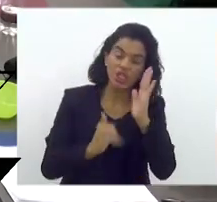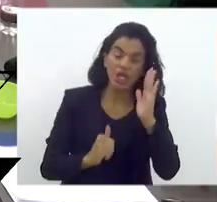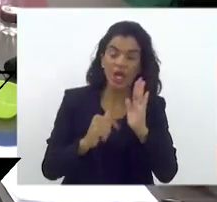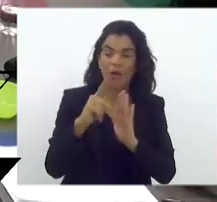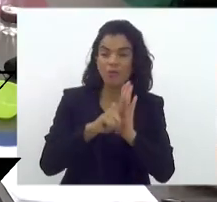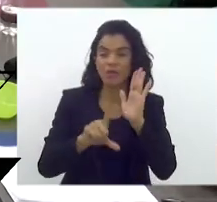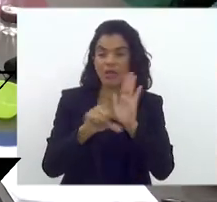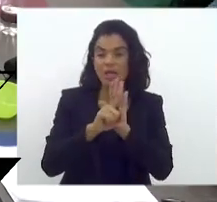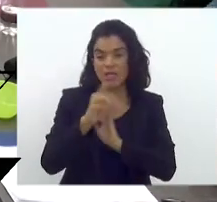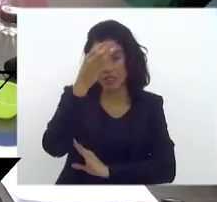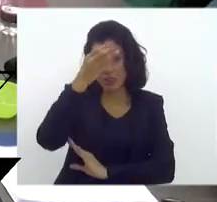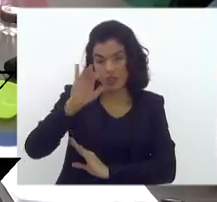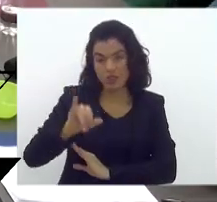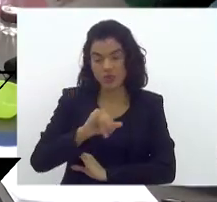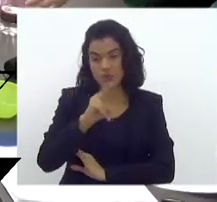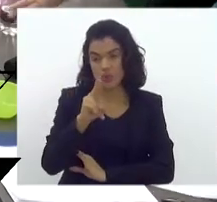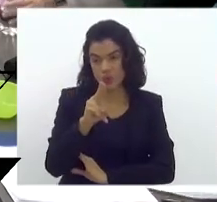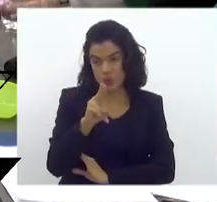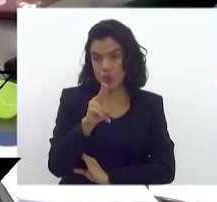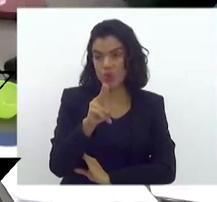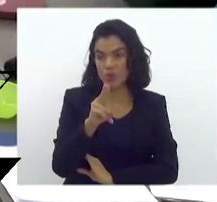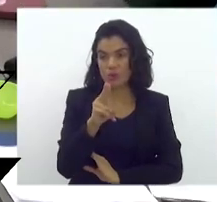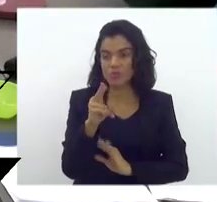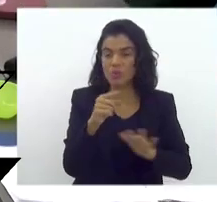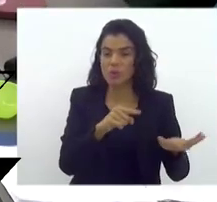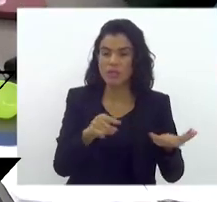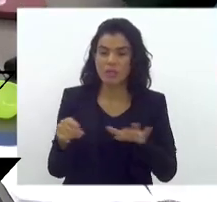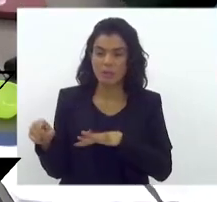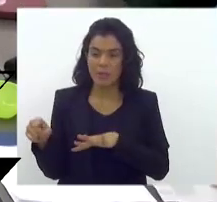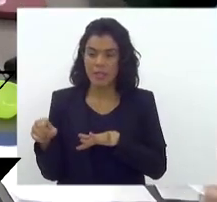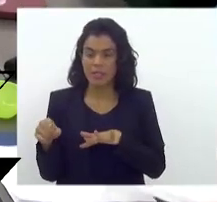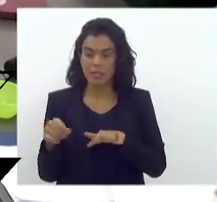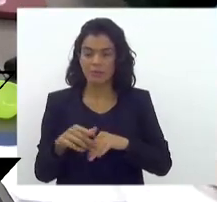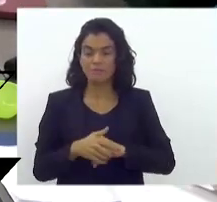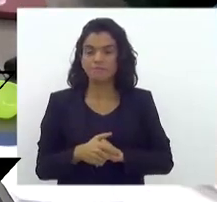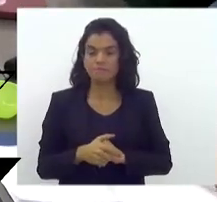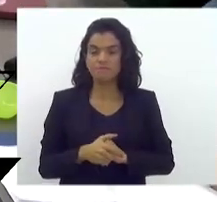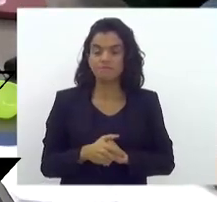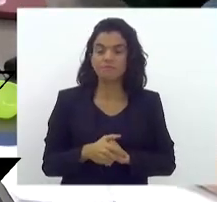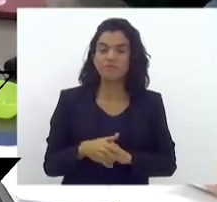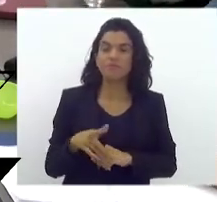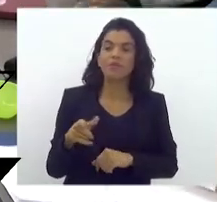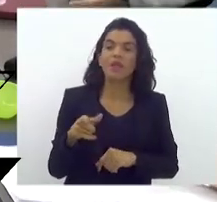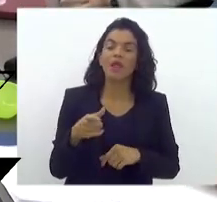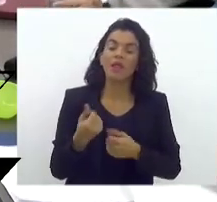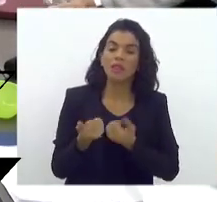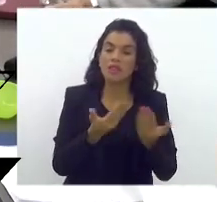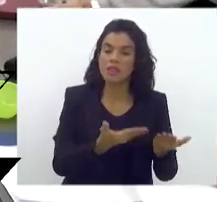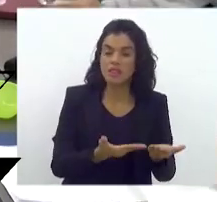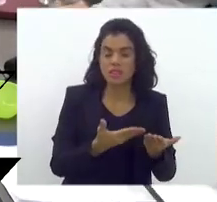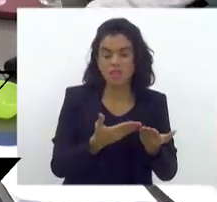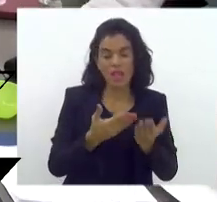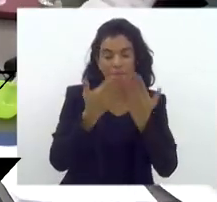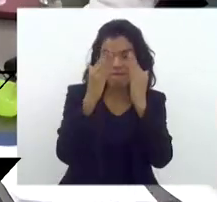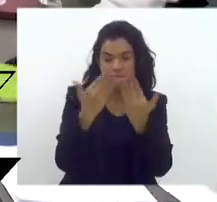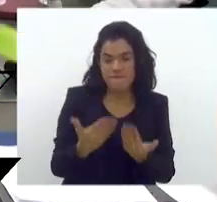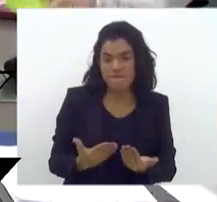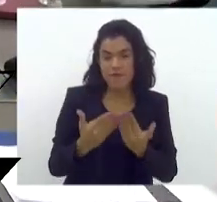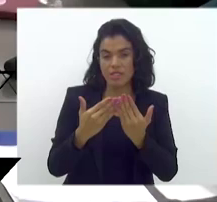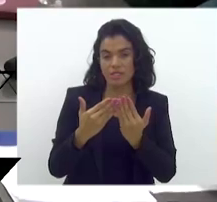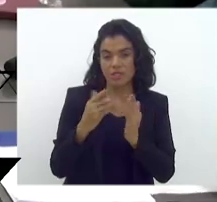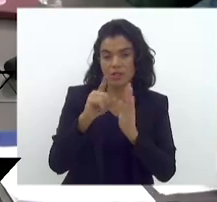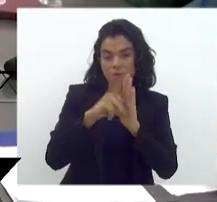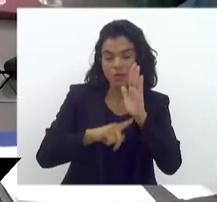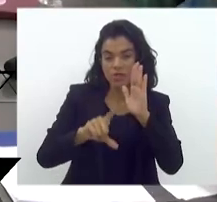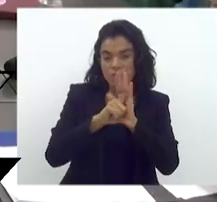Tá. Então, o projeto... Vou dar com vistas ao deputado Luiz Paulo para essa